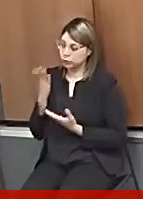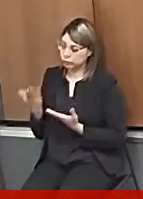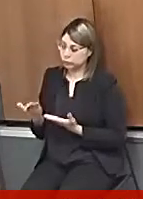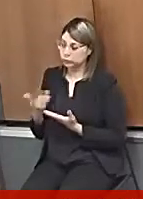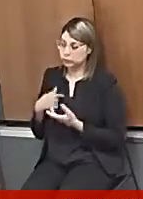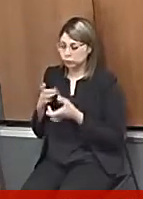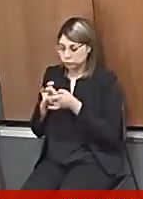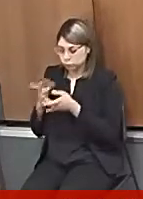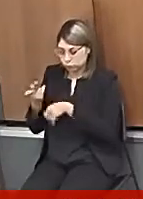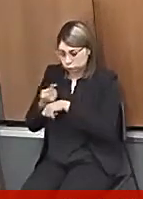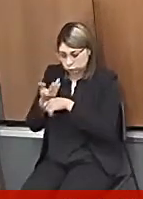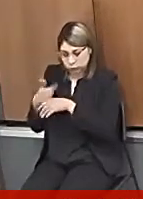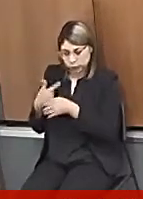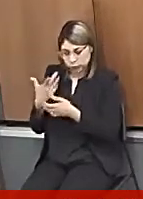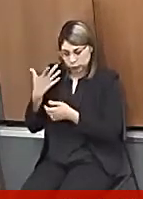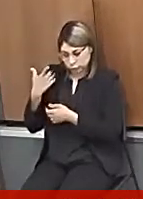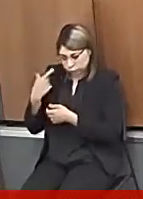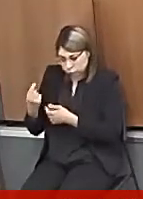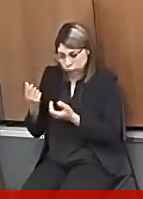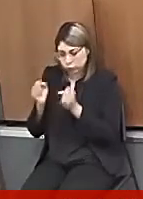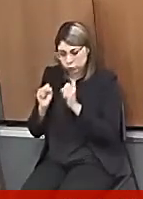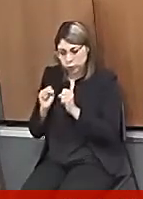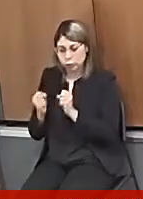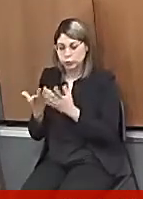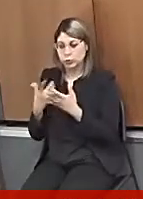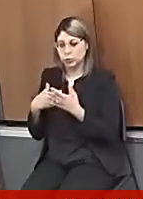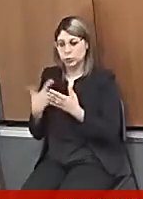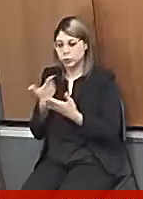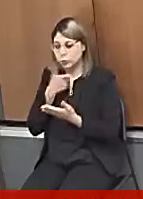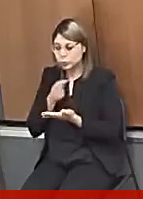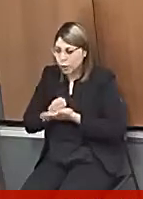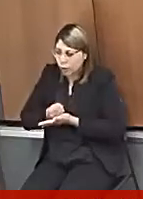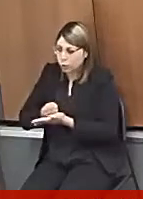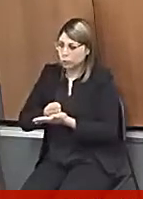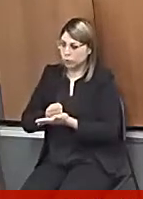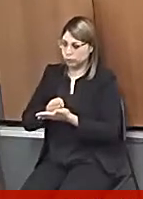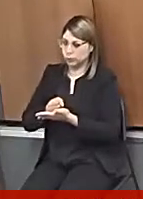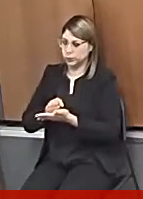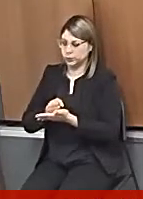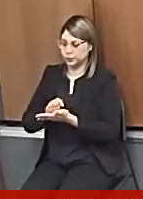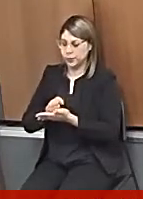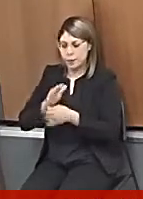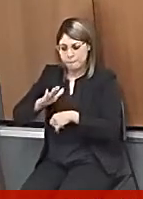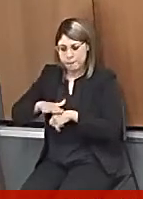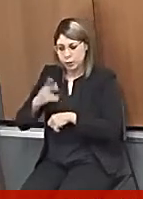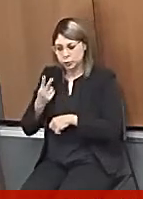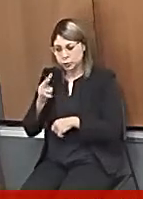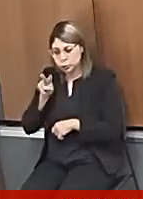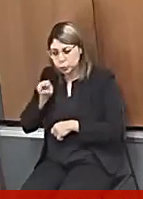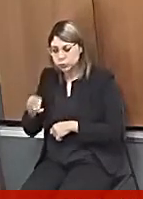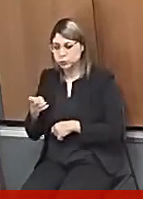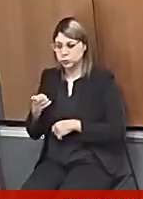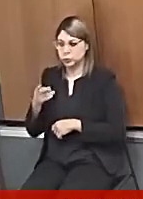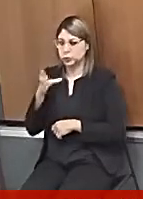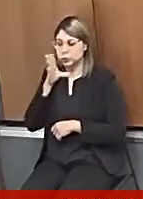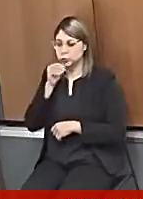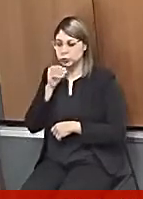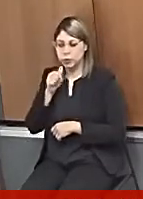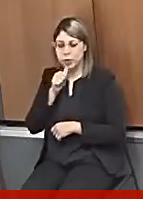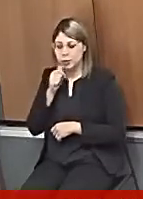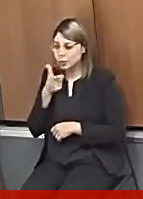para que nós possamos aqui apoiar aqui mais de dois mil servidores que ainda não